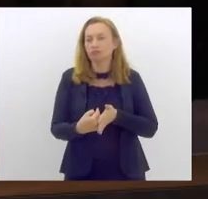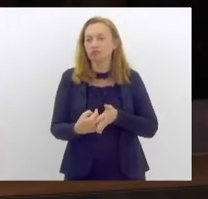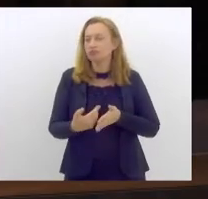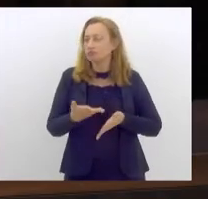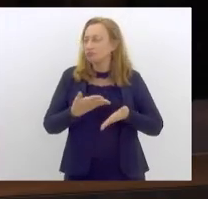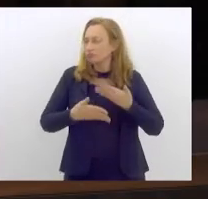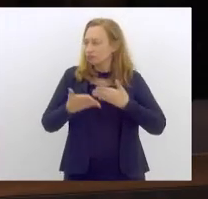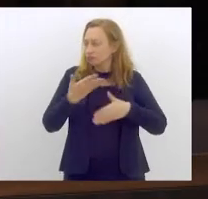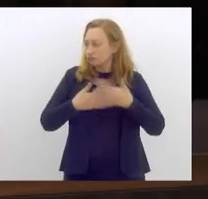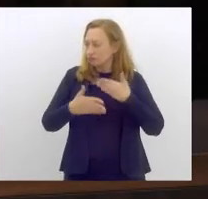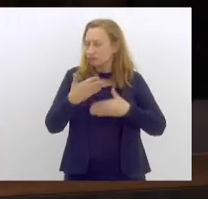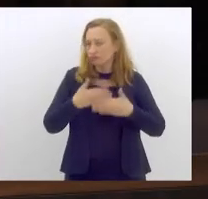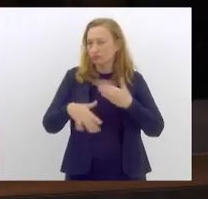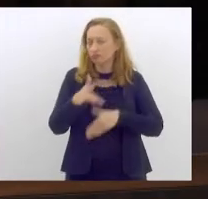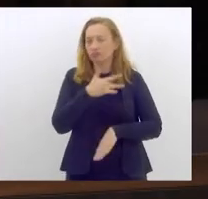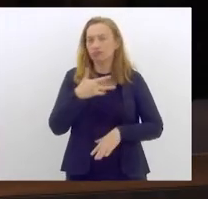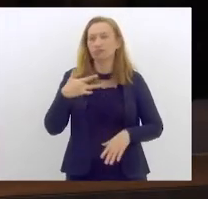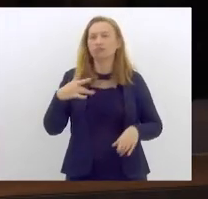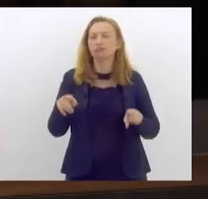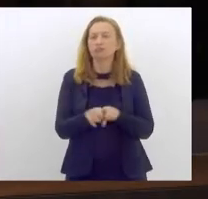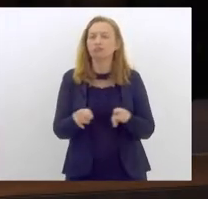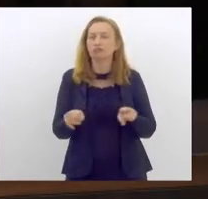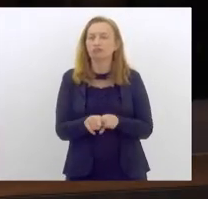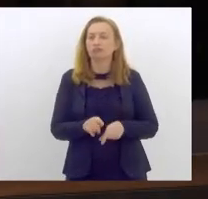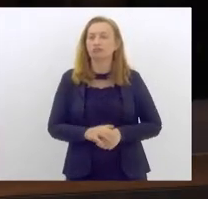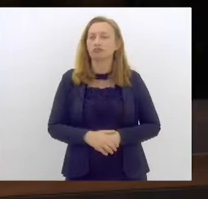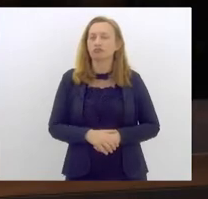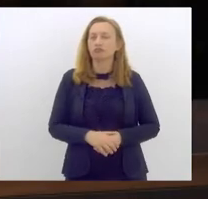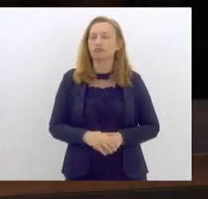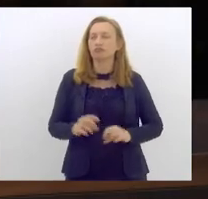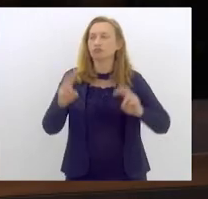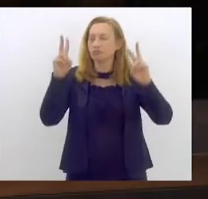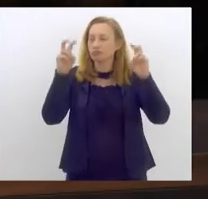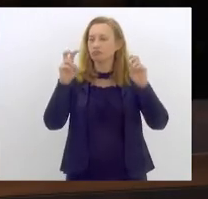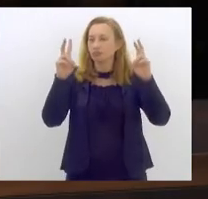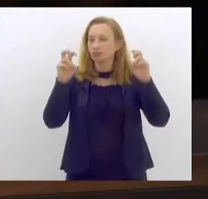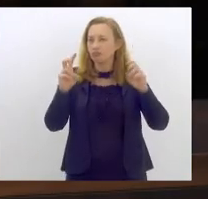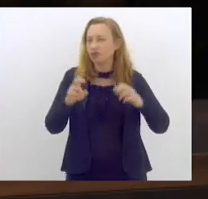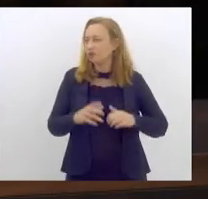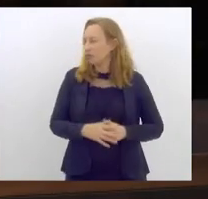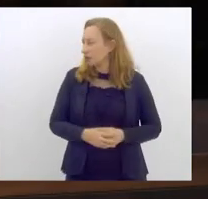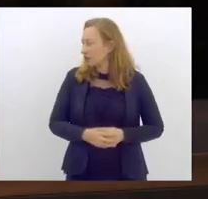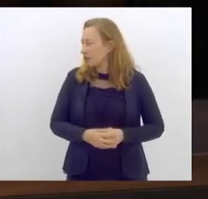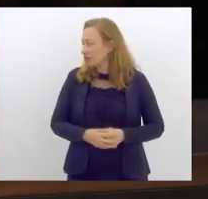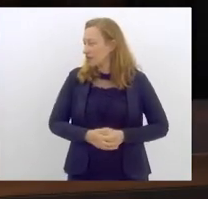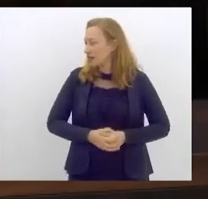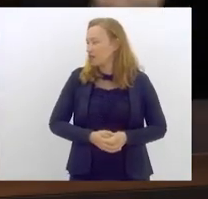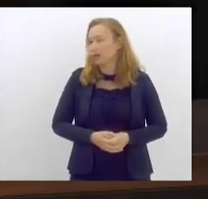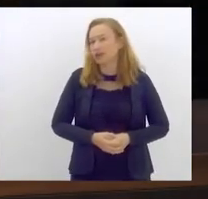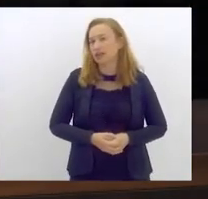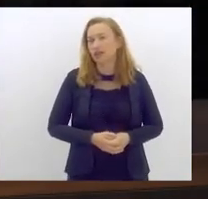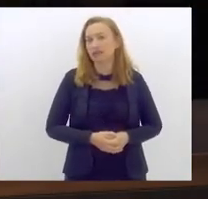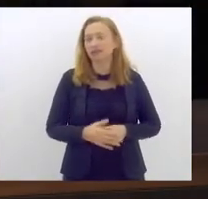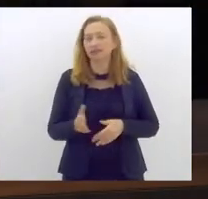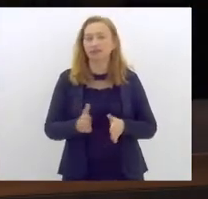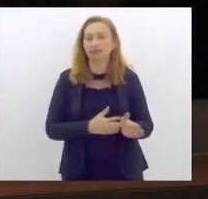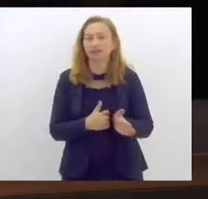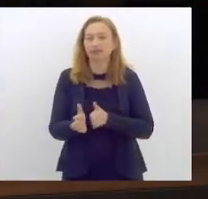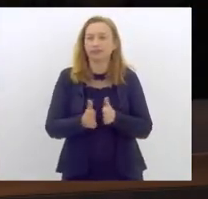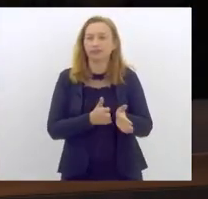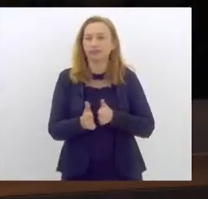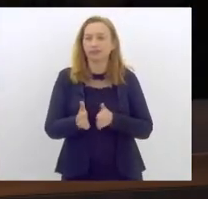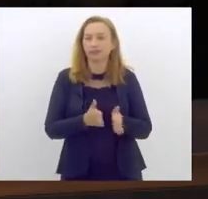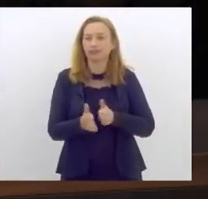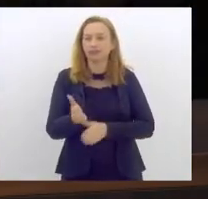Saúde também com isso esse tema é do acesso a comida